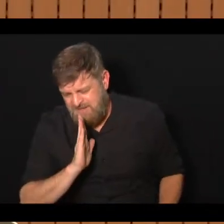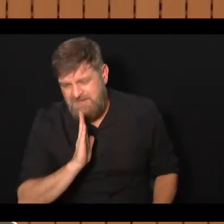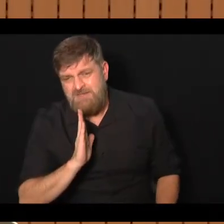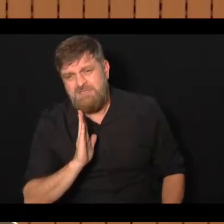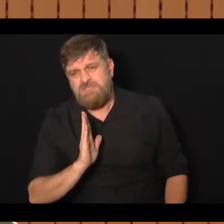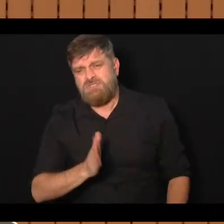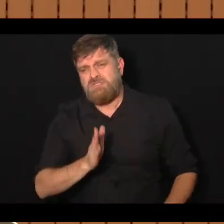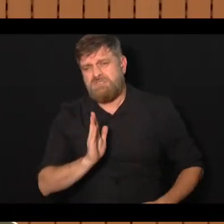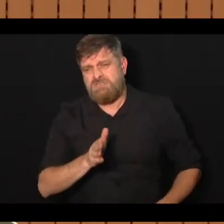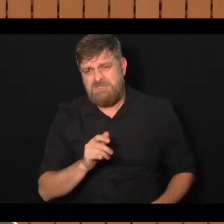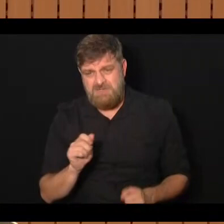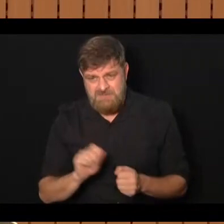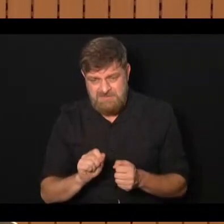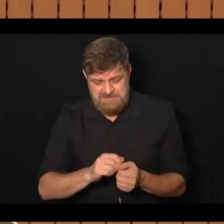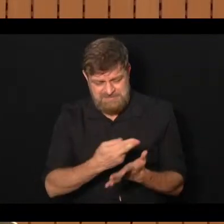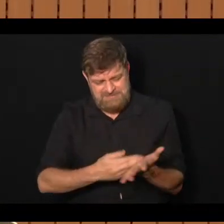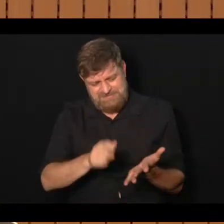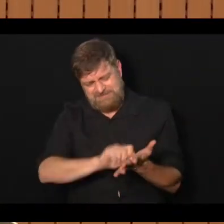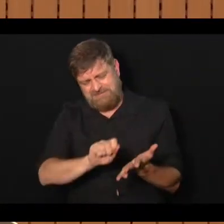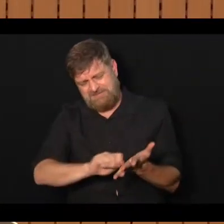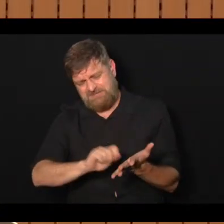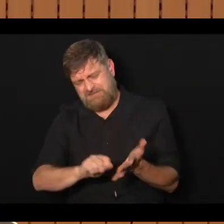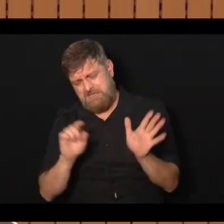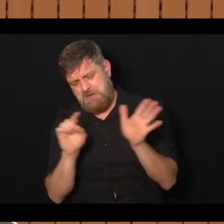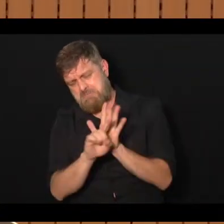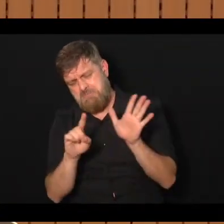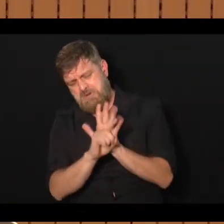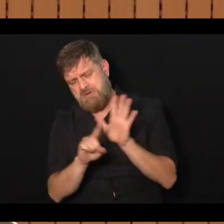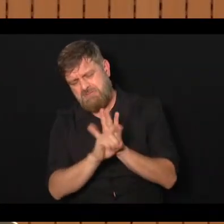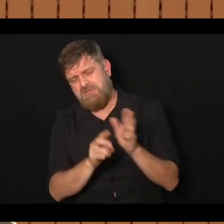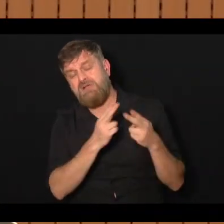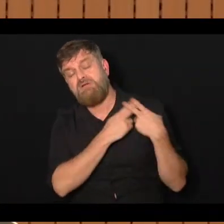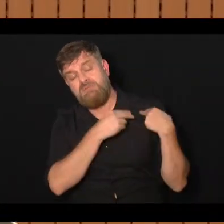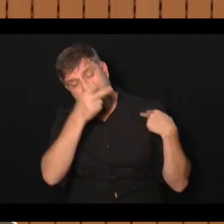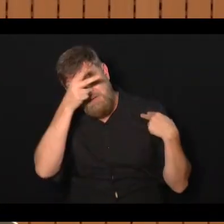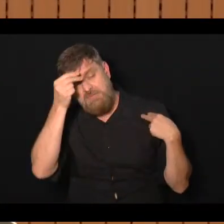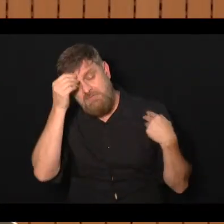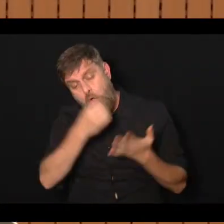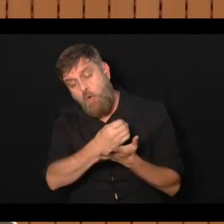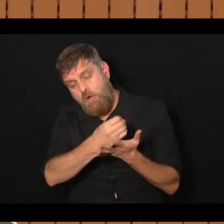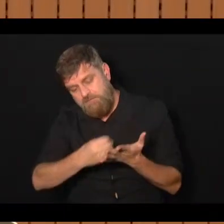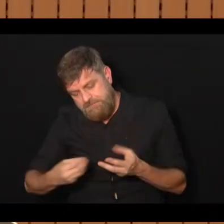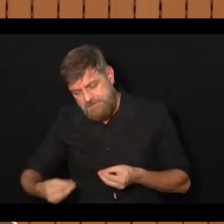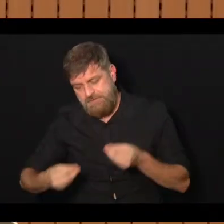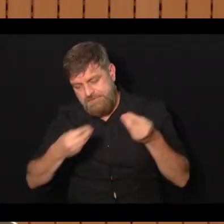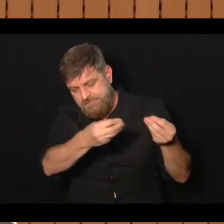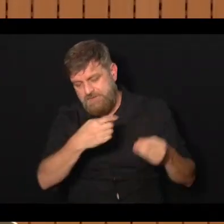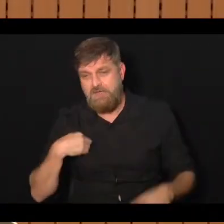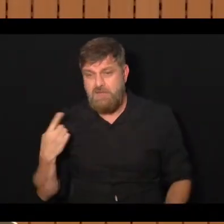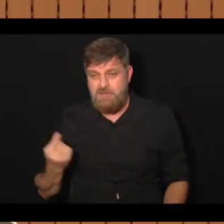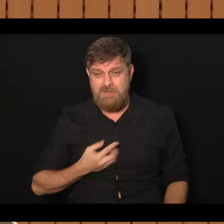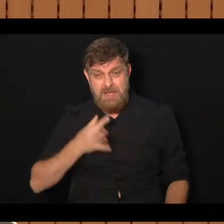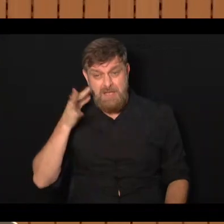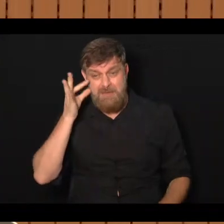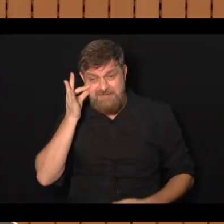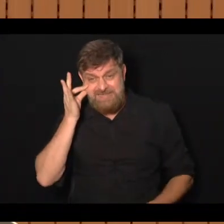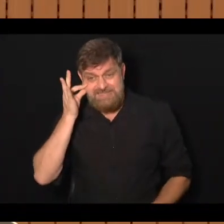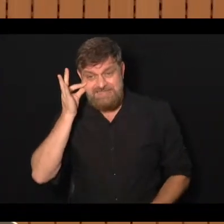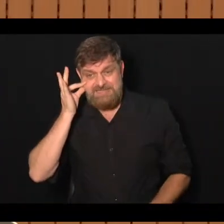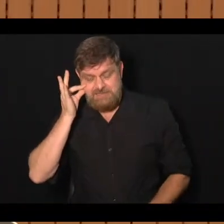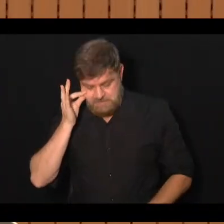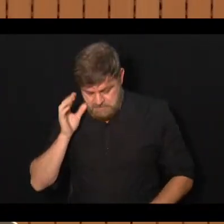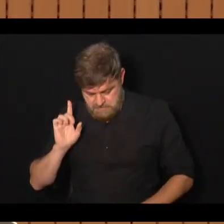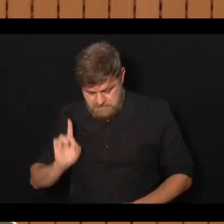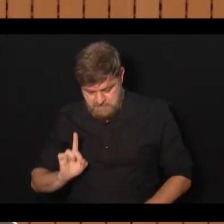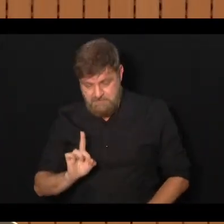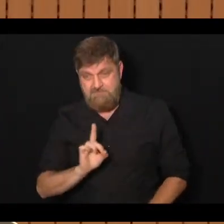já fizemos vários requerimentos de informação, fizemos ofício, fomos visitar, levamos para a